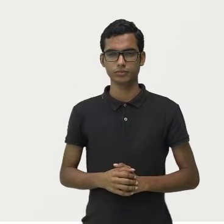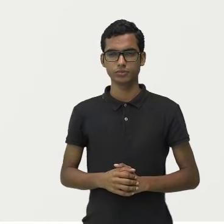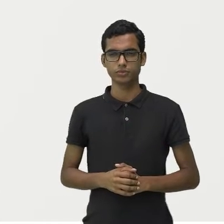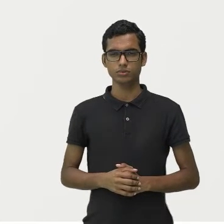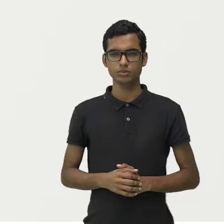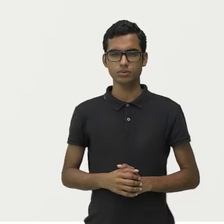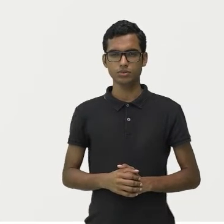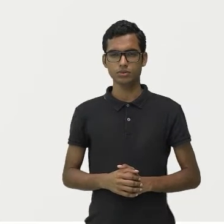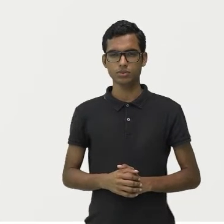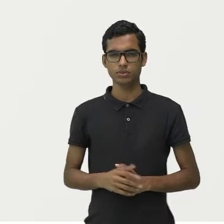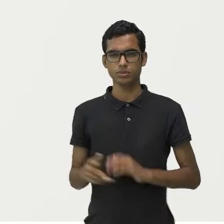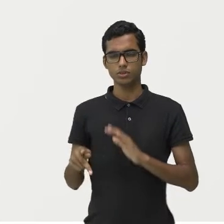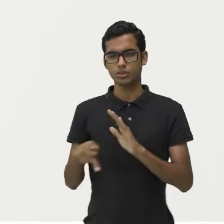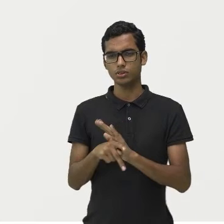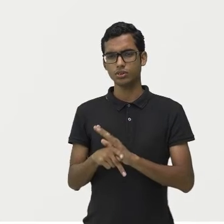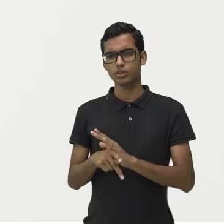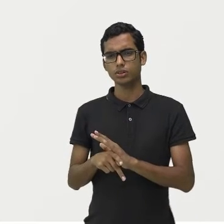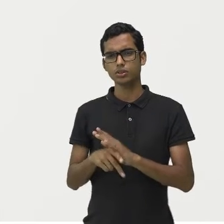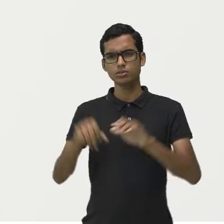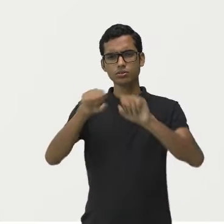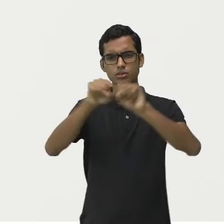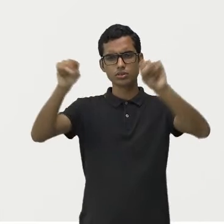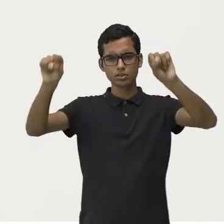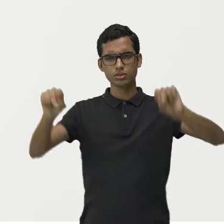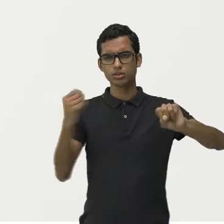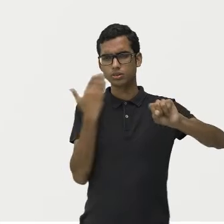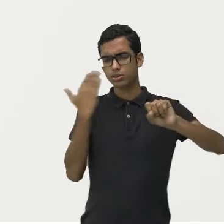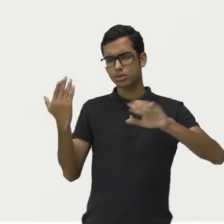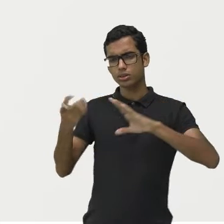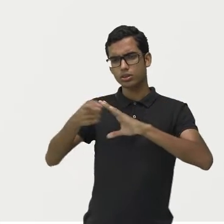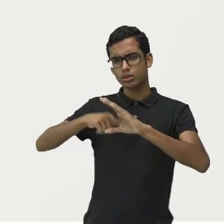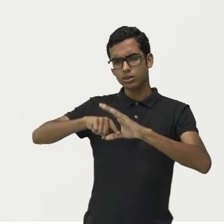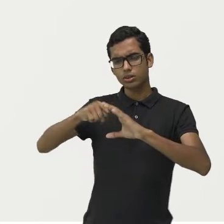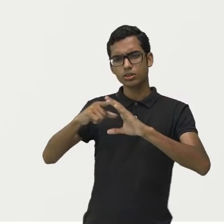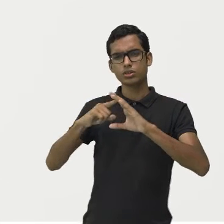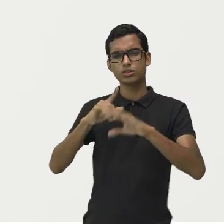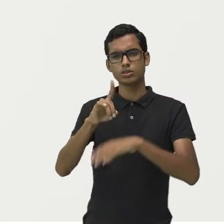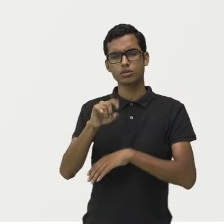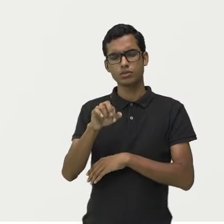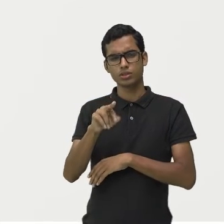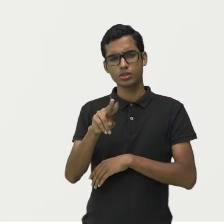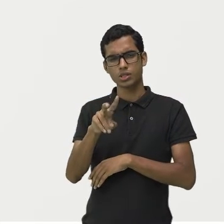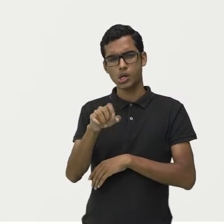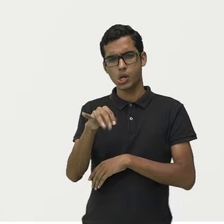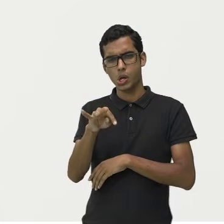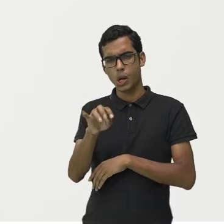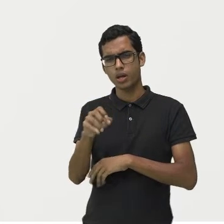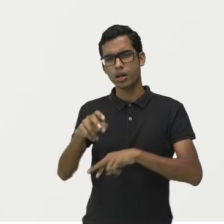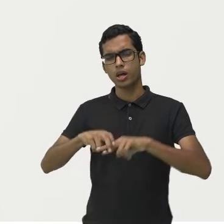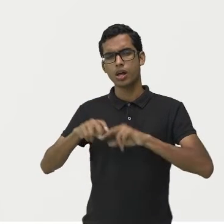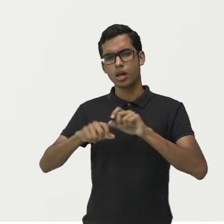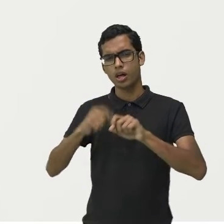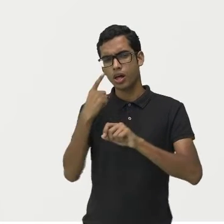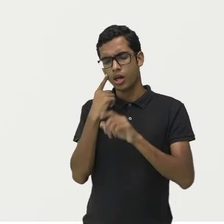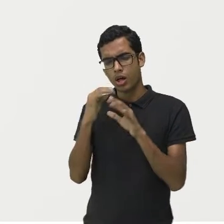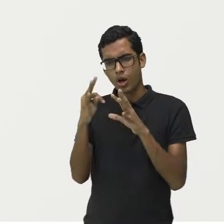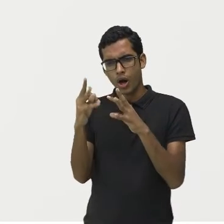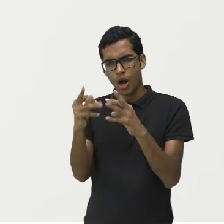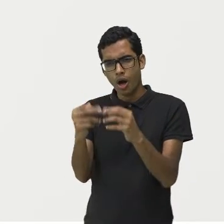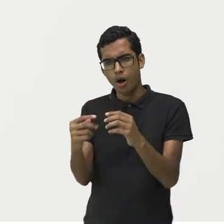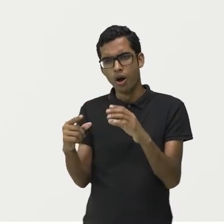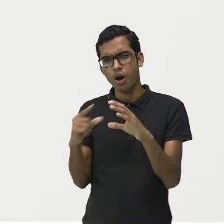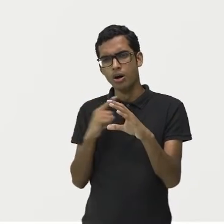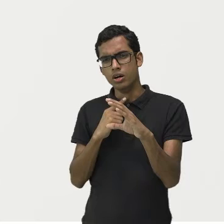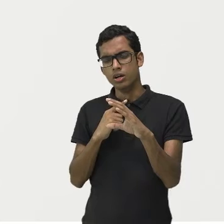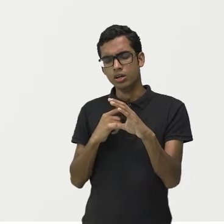Bem, o espelho convexo, ele é um sistema que a gente chama de sistema divergente. Por quê? Porque todos os raios que chegam no